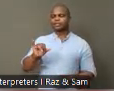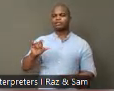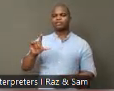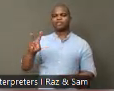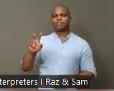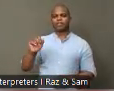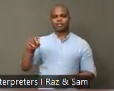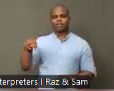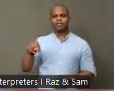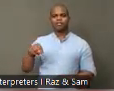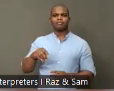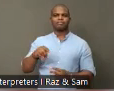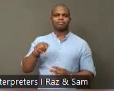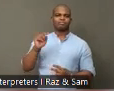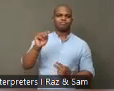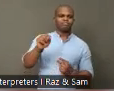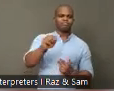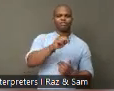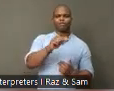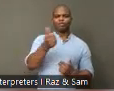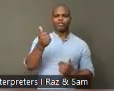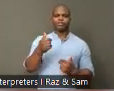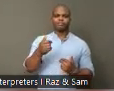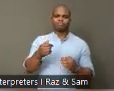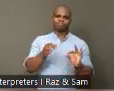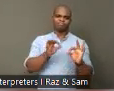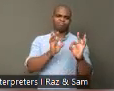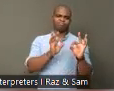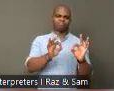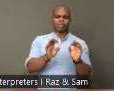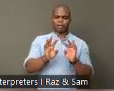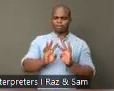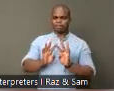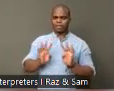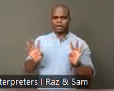Aldigeri e meus palestrantes.